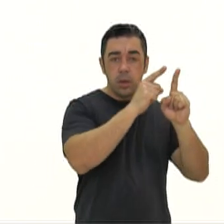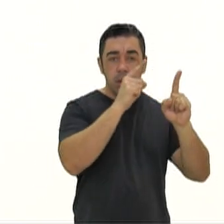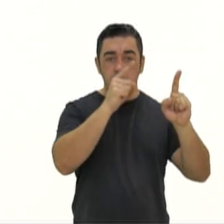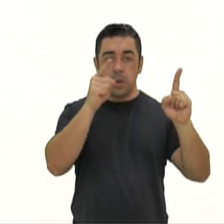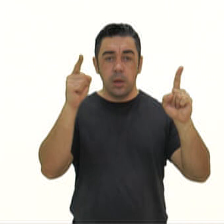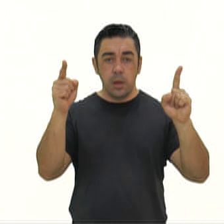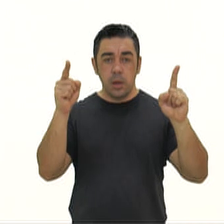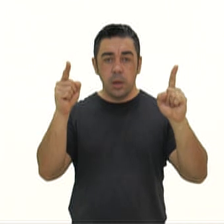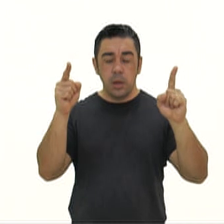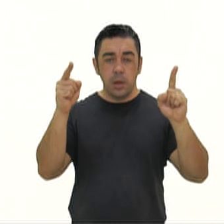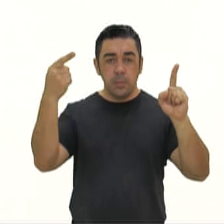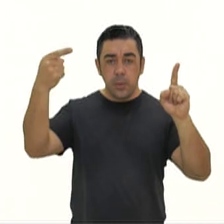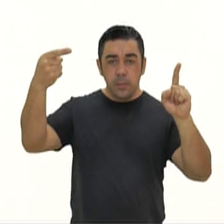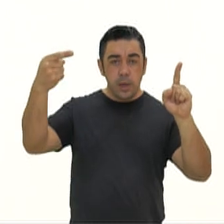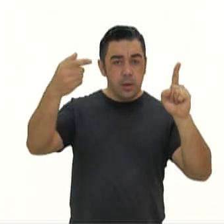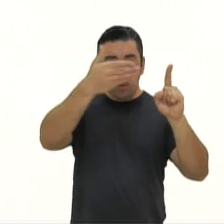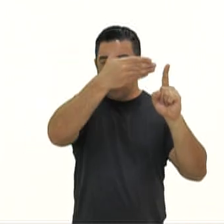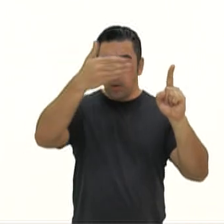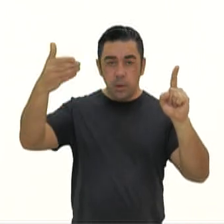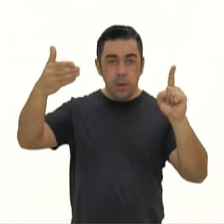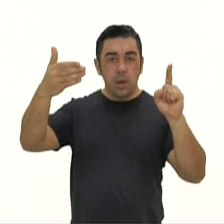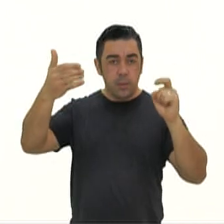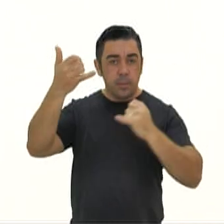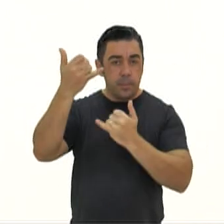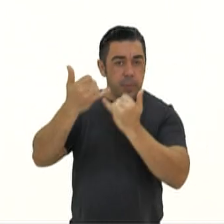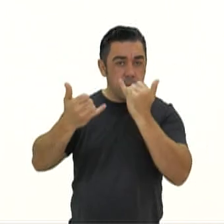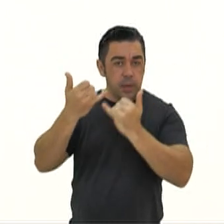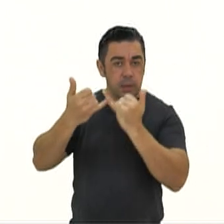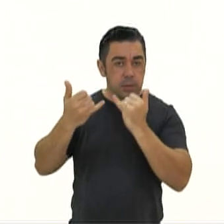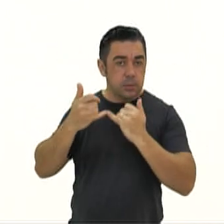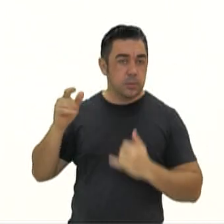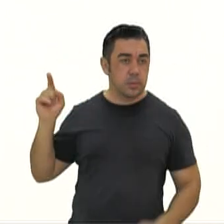são estruturas somente presentes, por exemplo, na espécie humana,